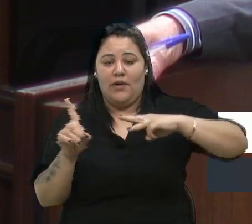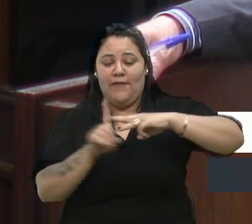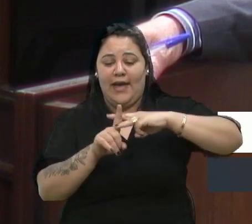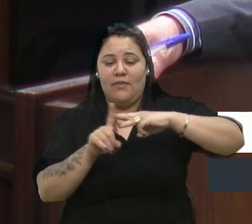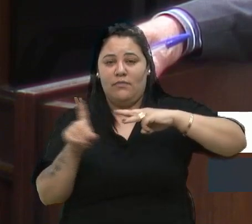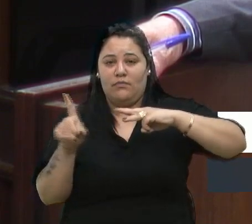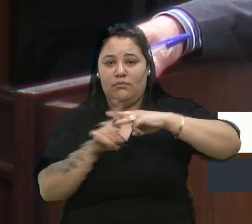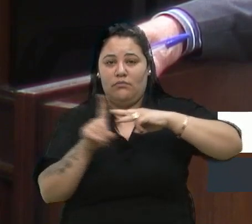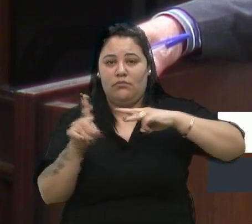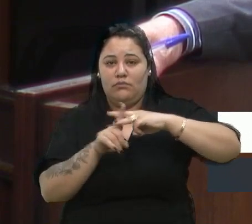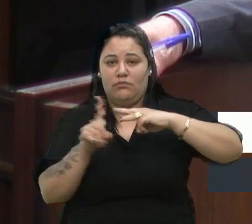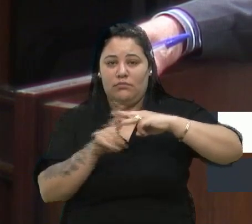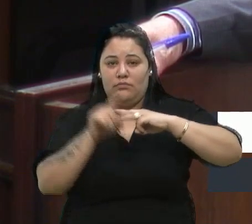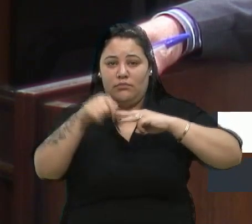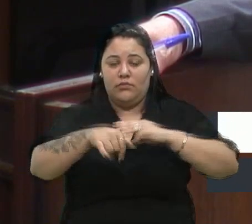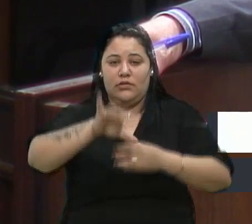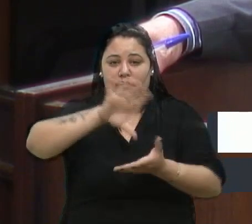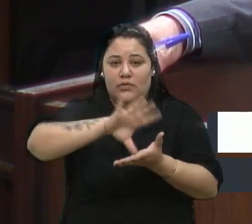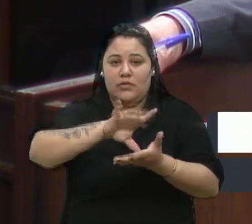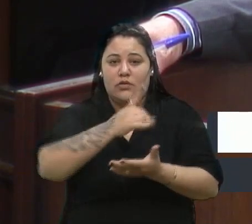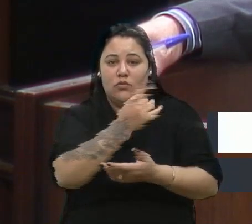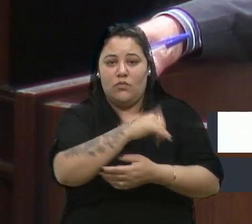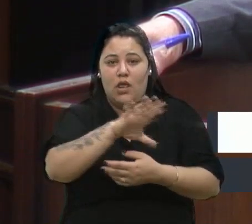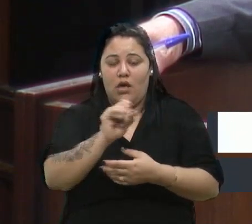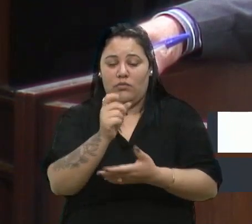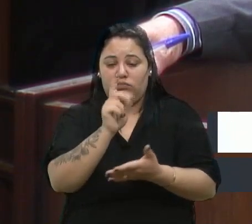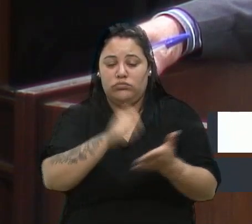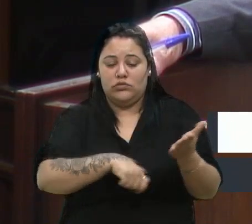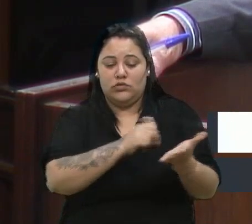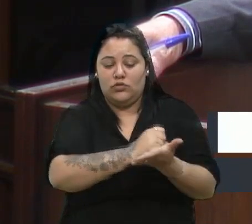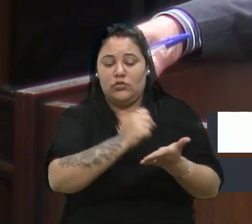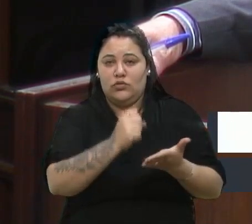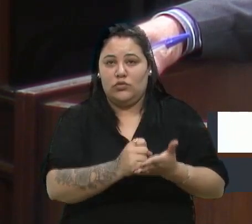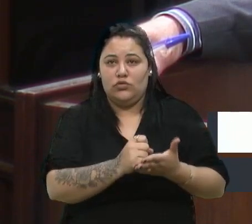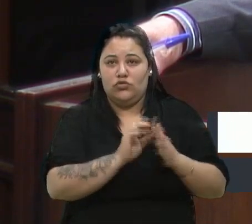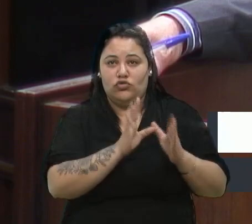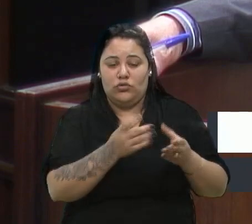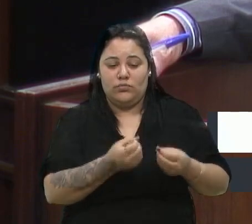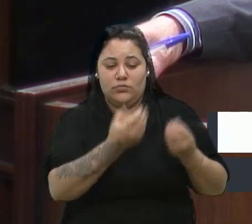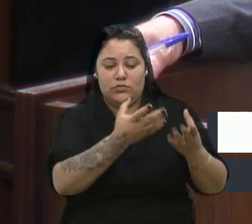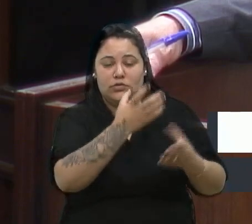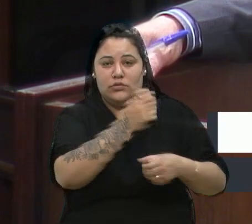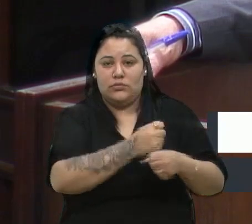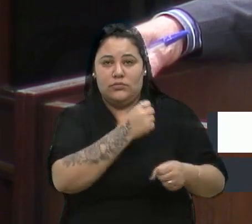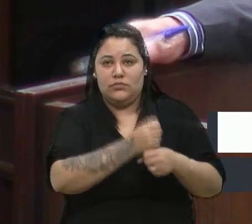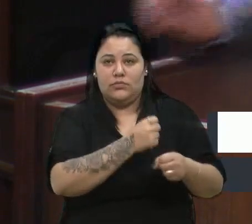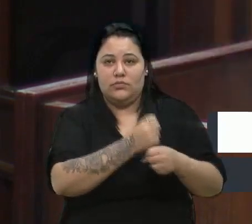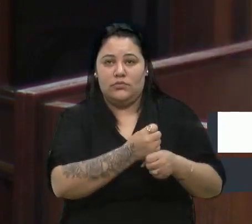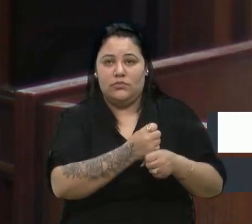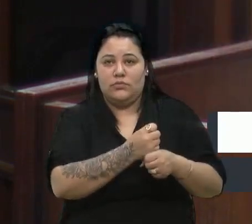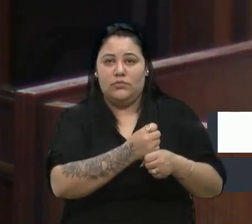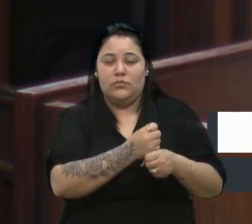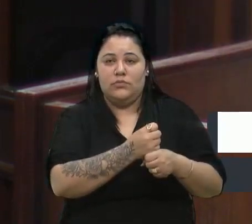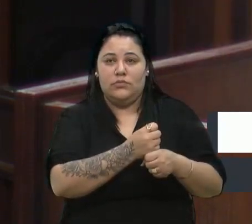município. 1 milhão na assinatura do contrato já está com a Secretaria de Obras, o outro milhão daqui